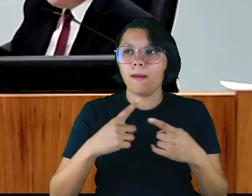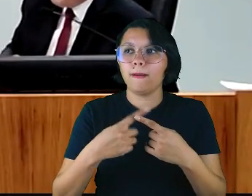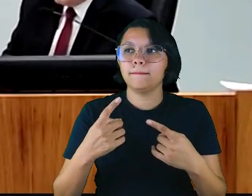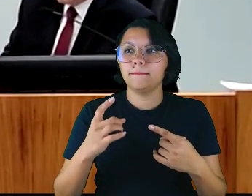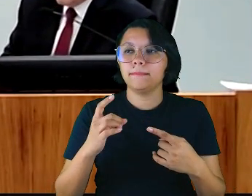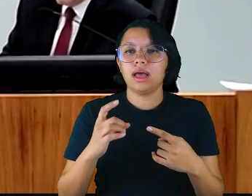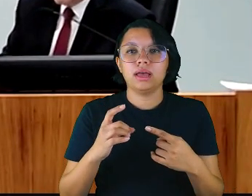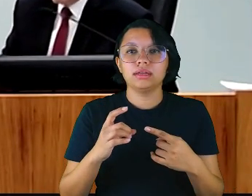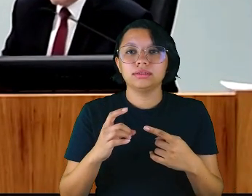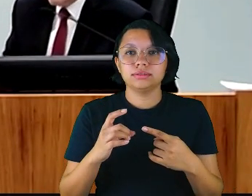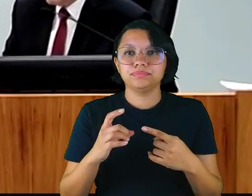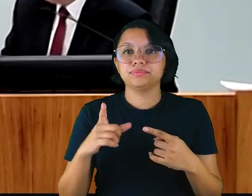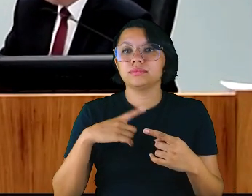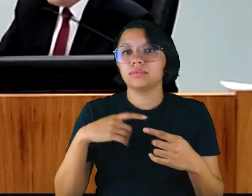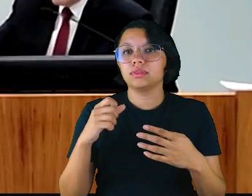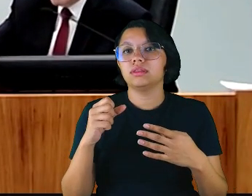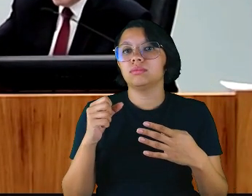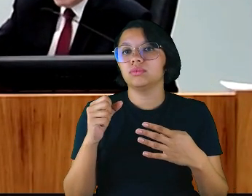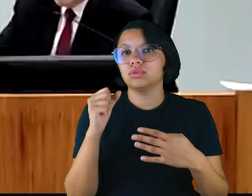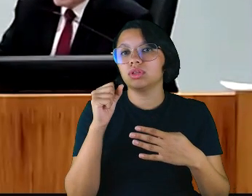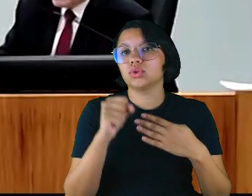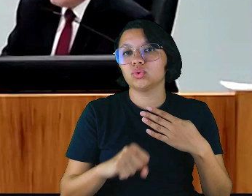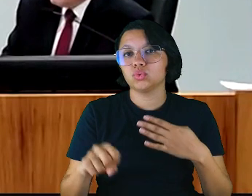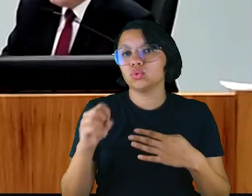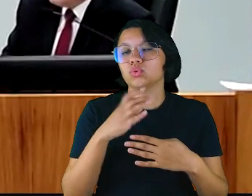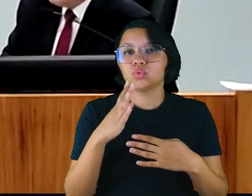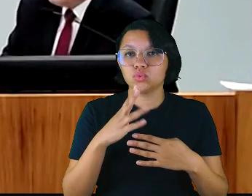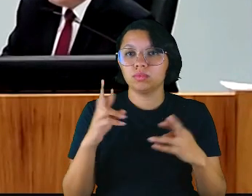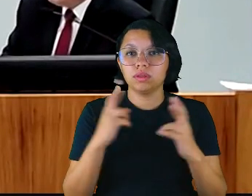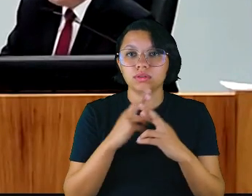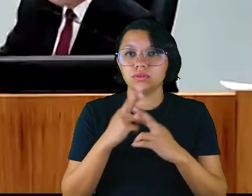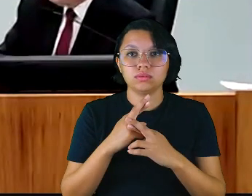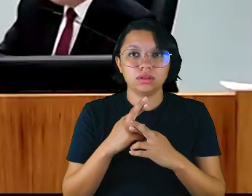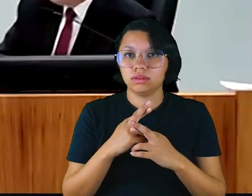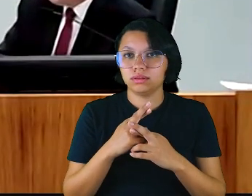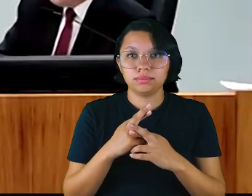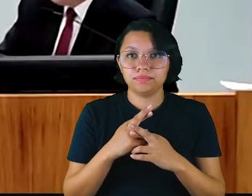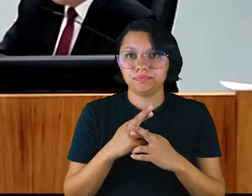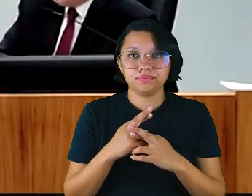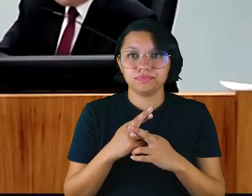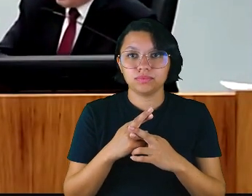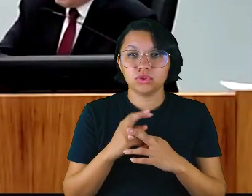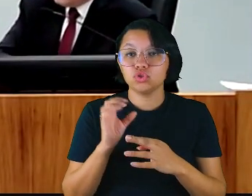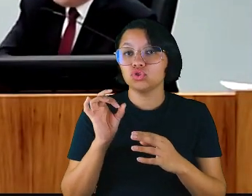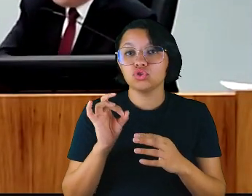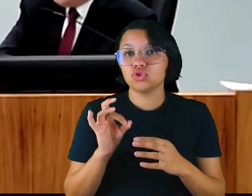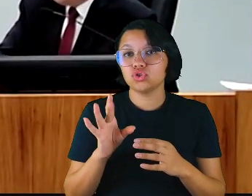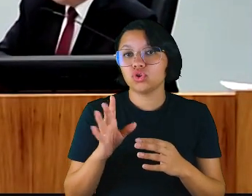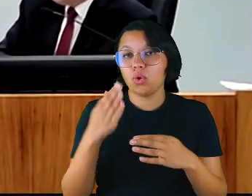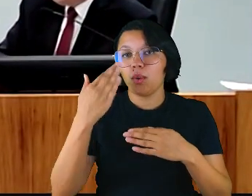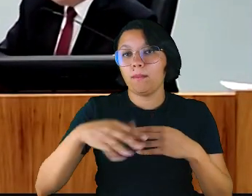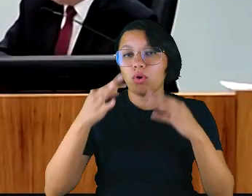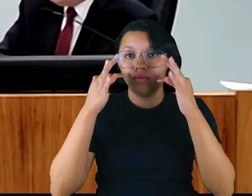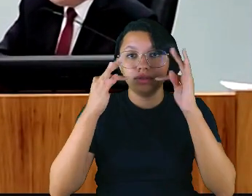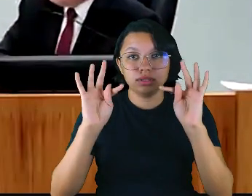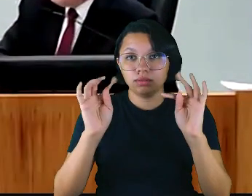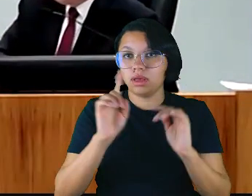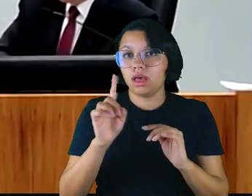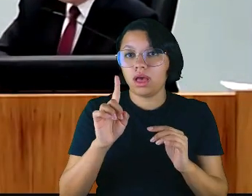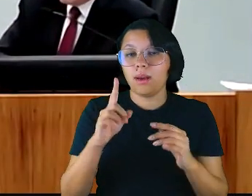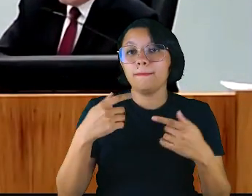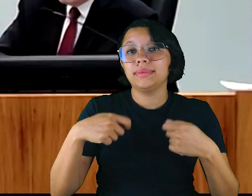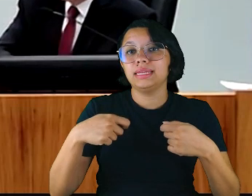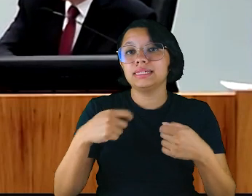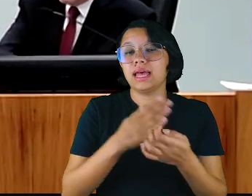testemunhas, mas só a prova testemunhal não tem. Nós temos a súmula, né, do STJ nesse sentido. Não cabe só a prova testemunhal. Então, precisa ter o início